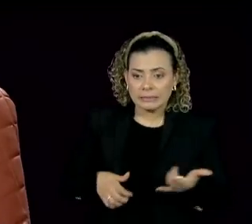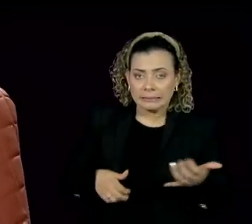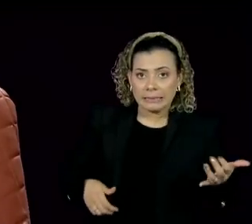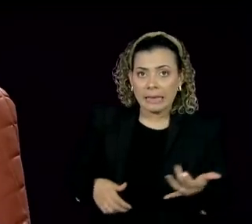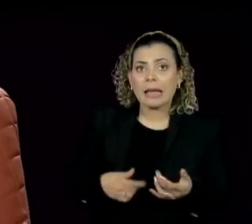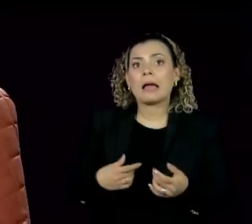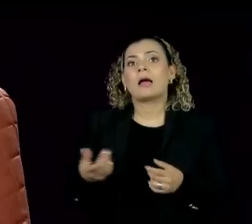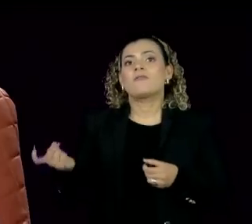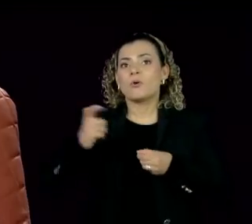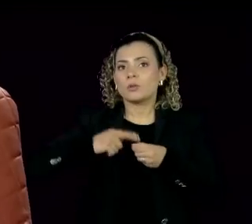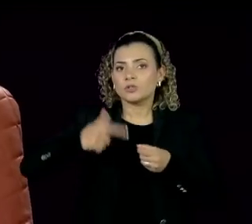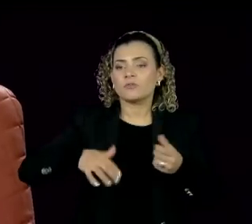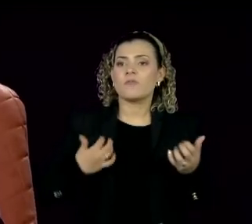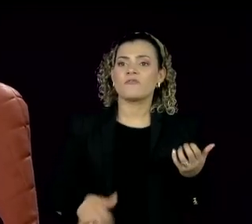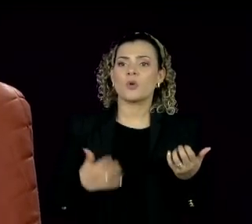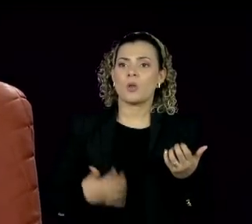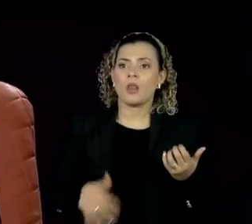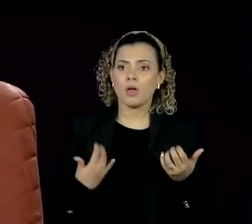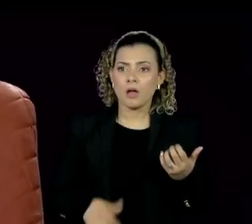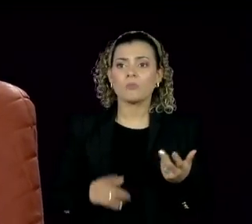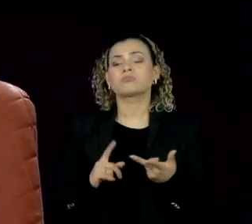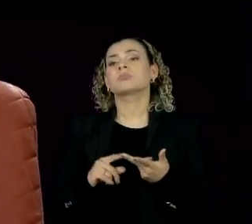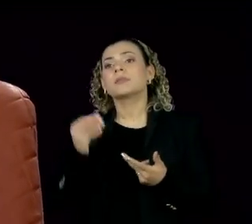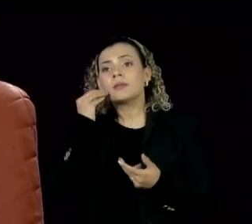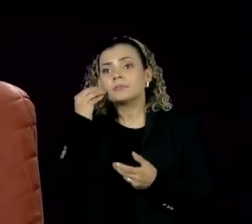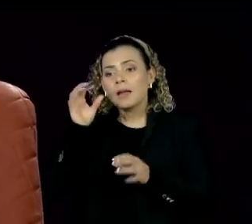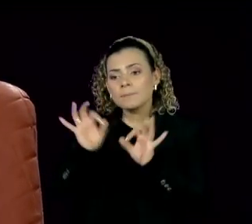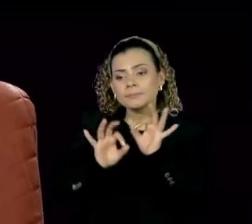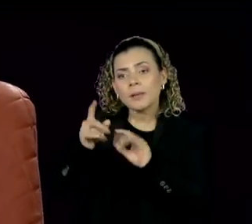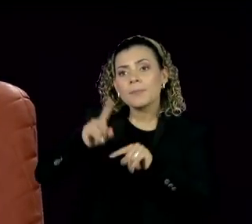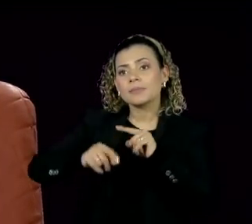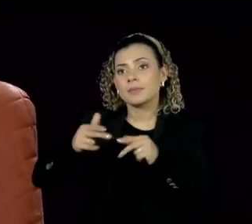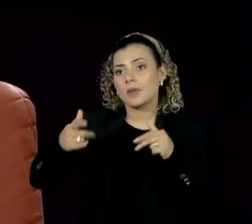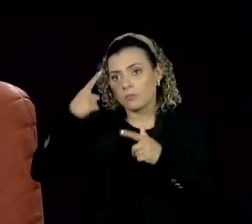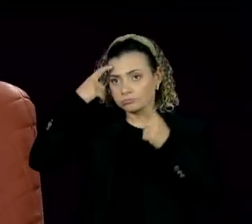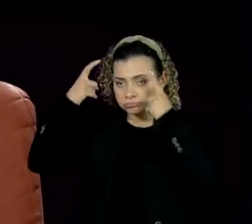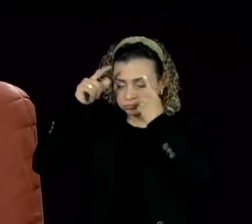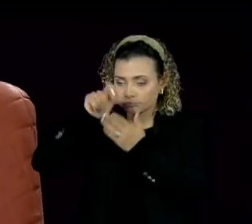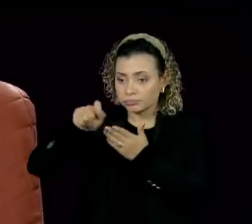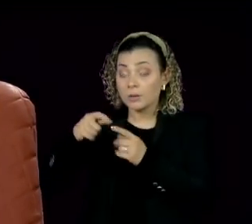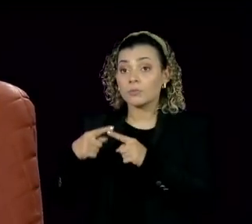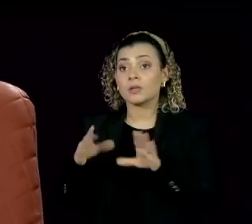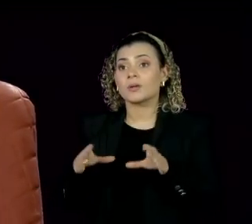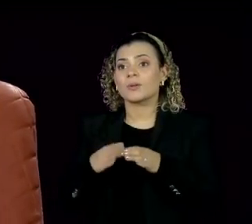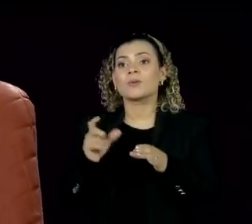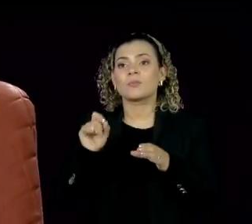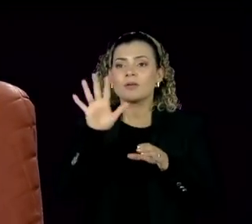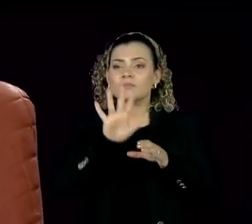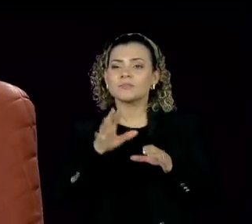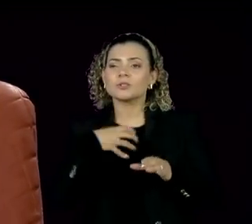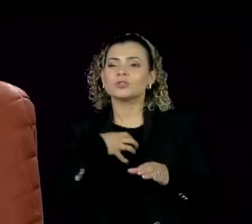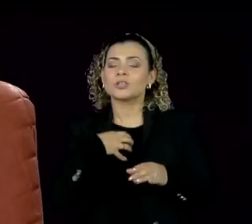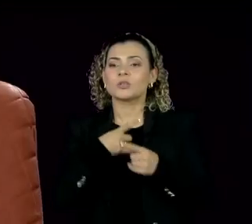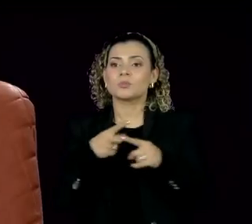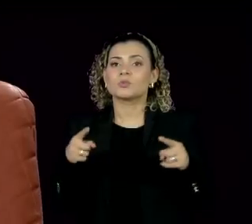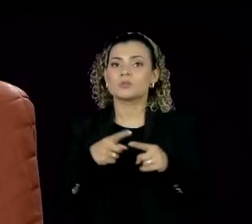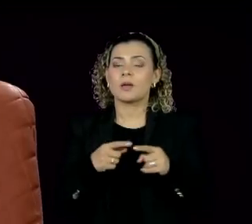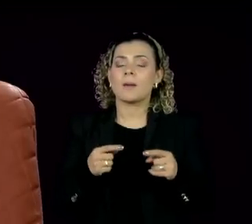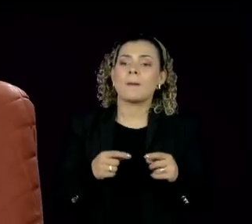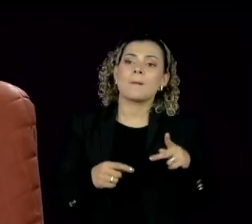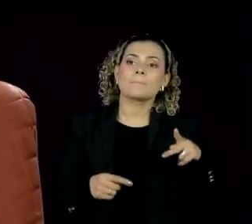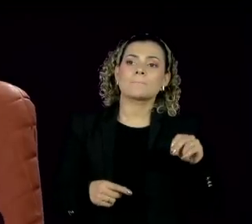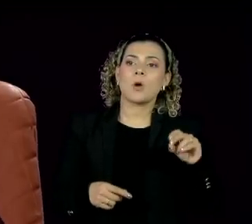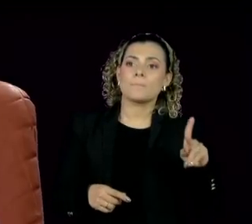estudar violão, tentar compor meu próprio material, porque a Blitz tinha uma estética musical que era um pop